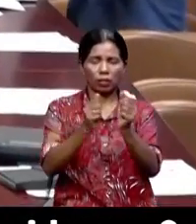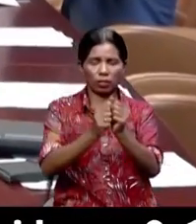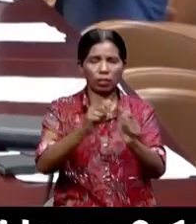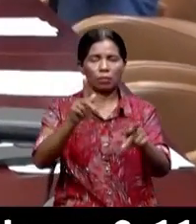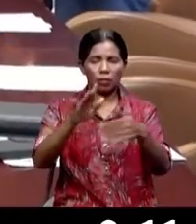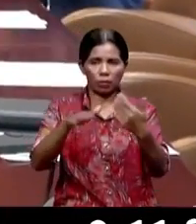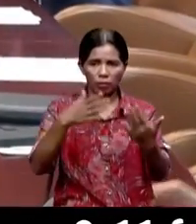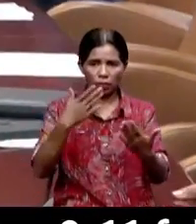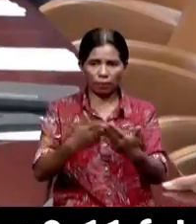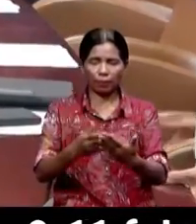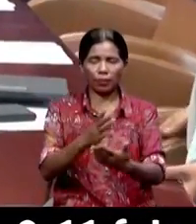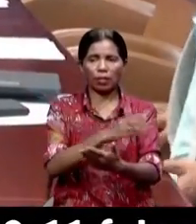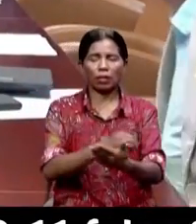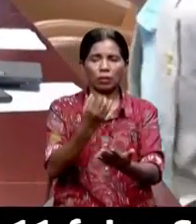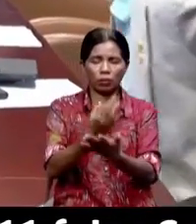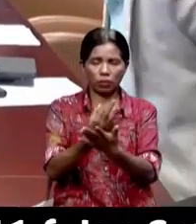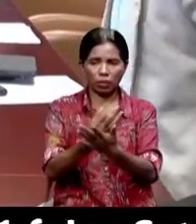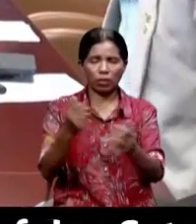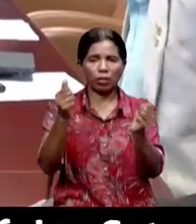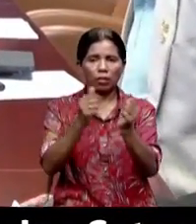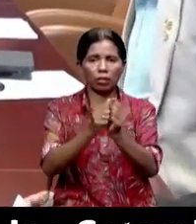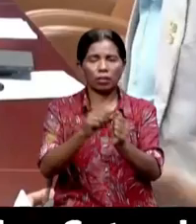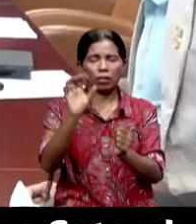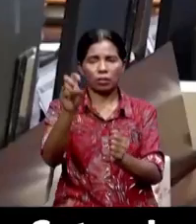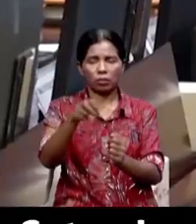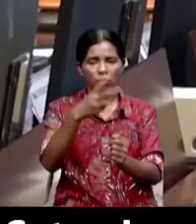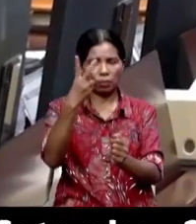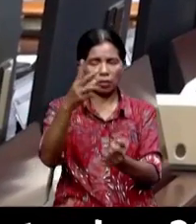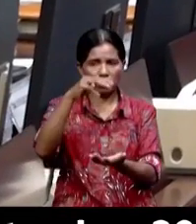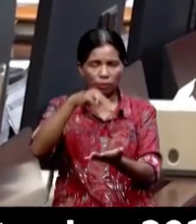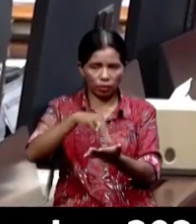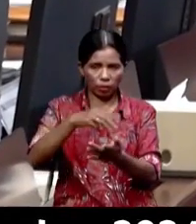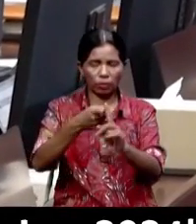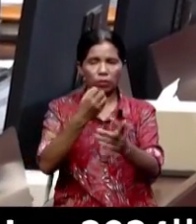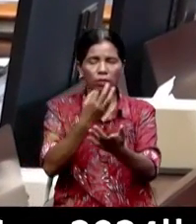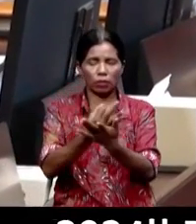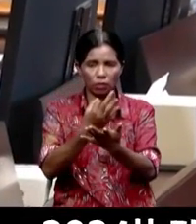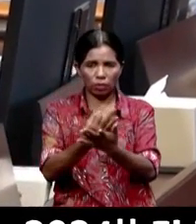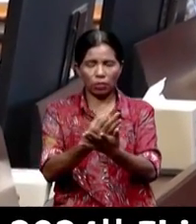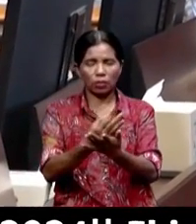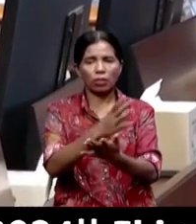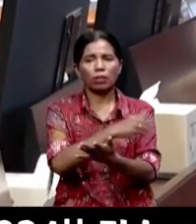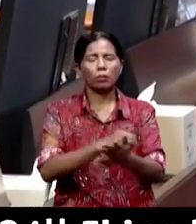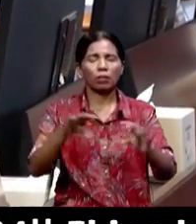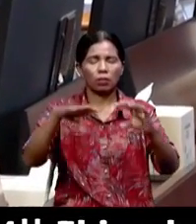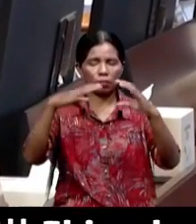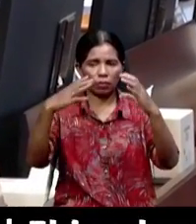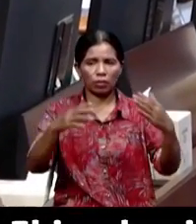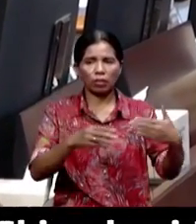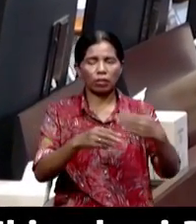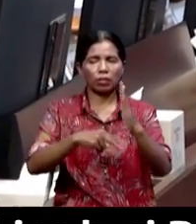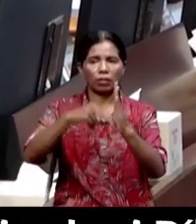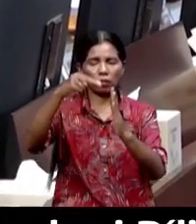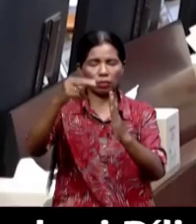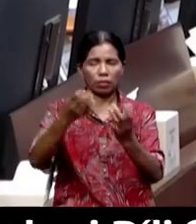autorize despesa to montante dólar americano to con sanulo resin rua husi Fundo Contingência ba Comissão Coordenadora Alto